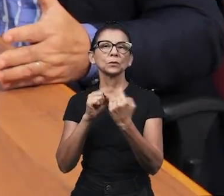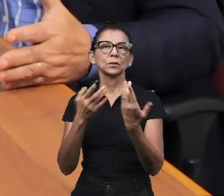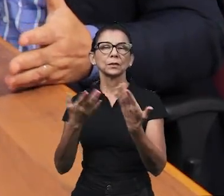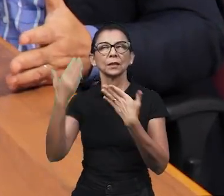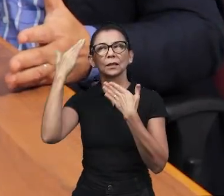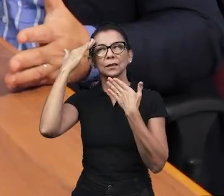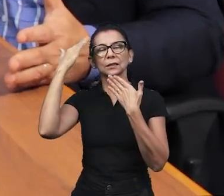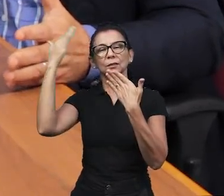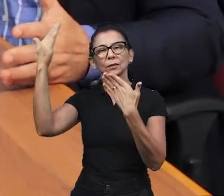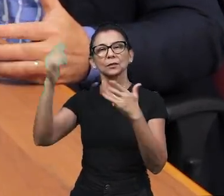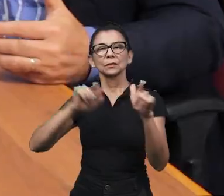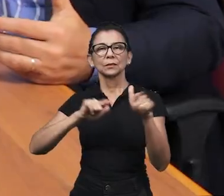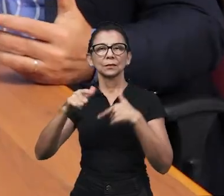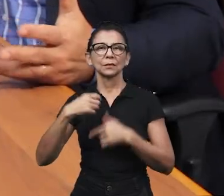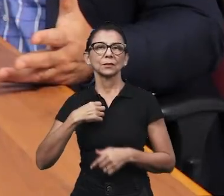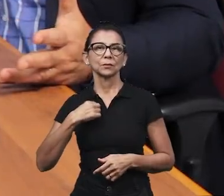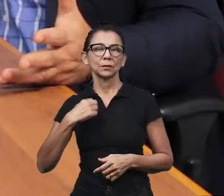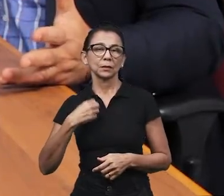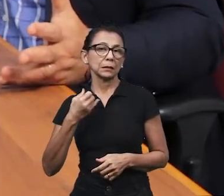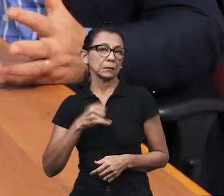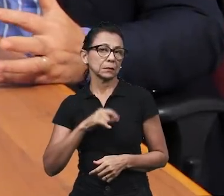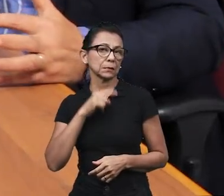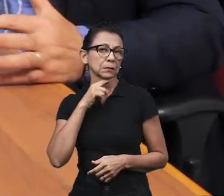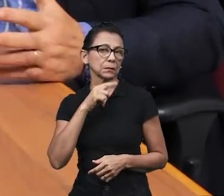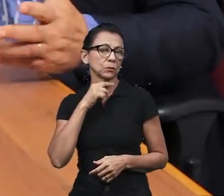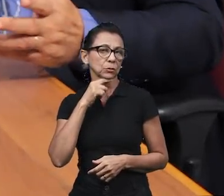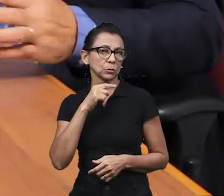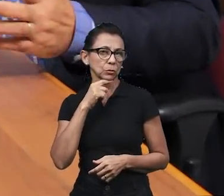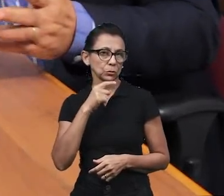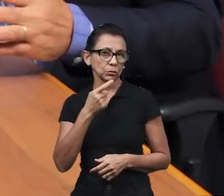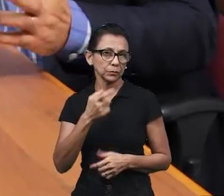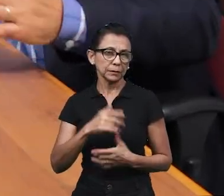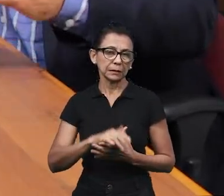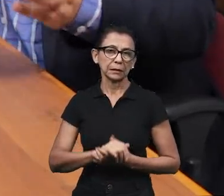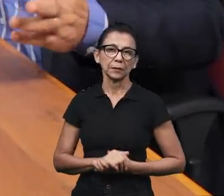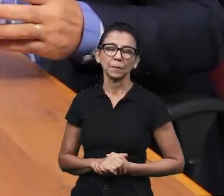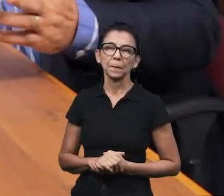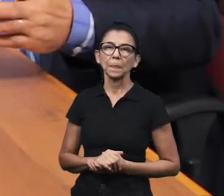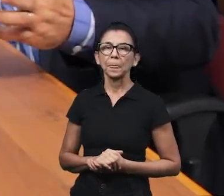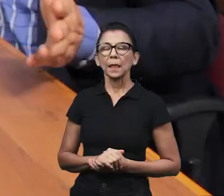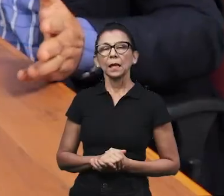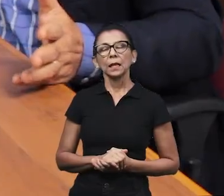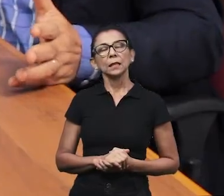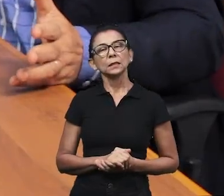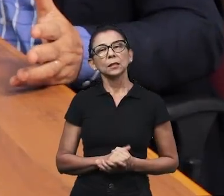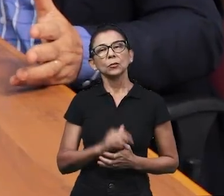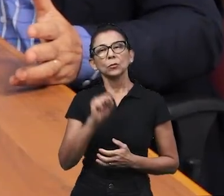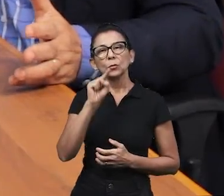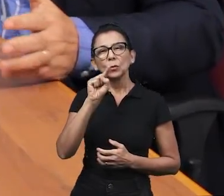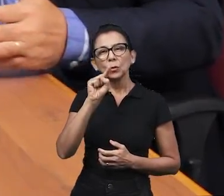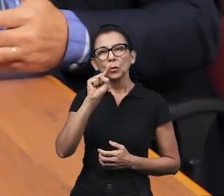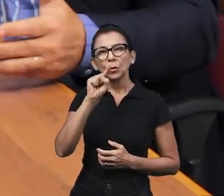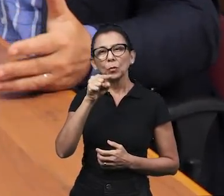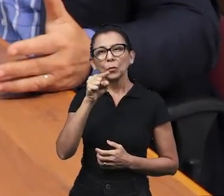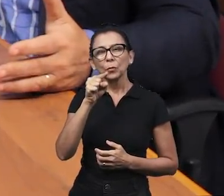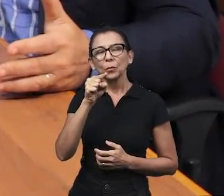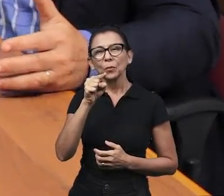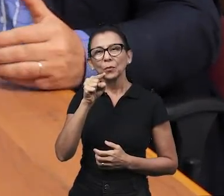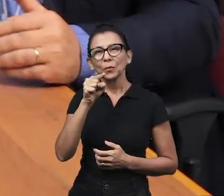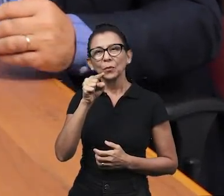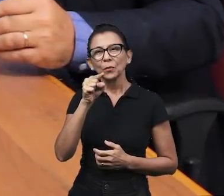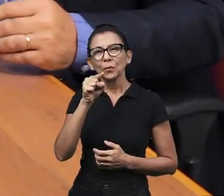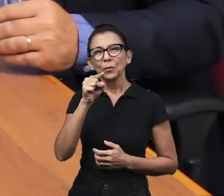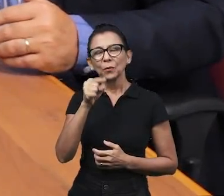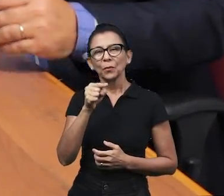era gratidão. E se alguém tiver dúvida, né? Esses 1,5% que sobrou, né? Também estavam